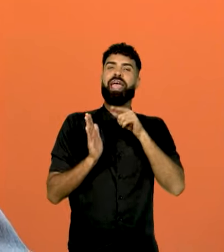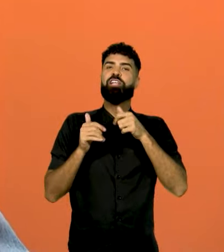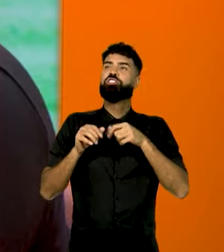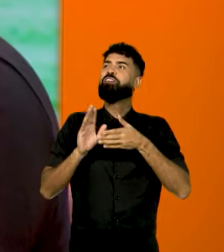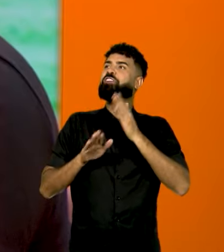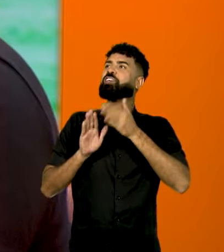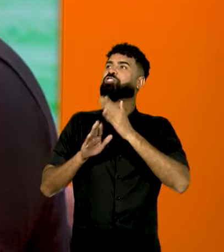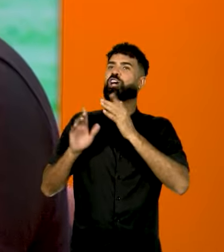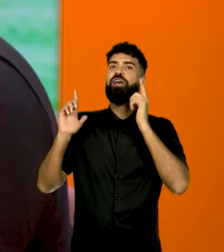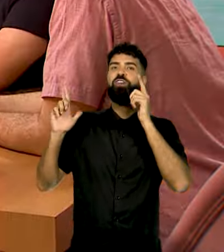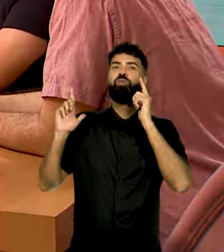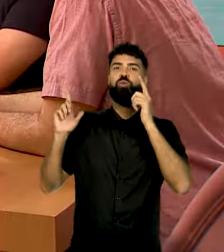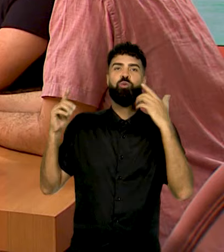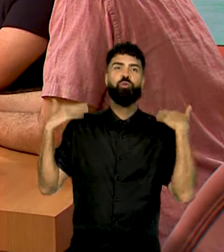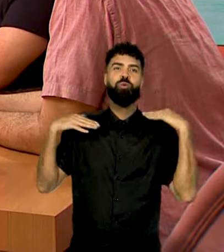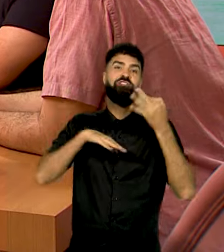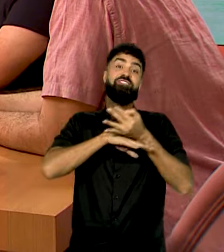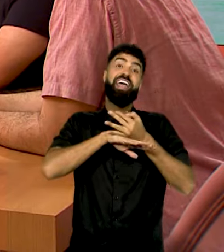mundo.